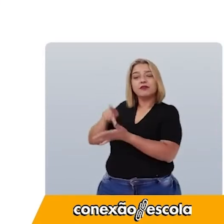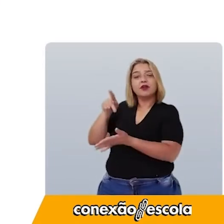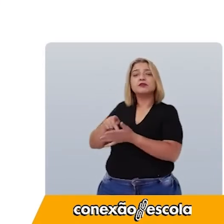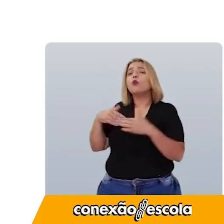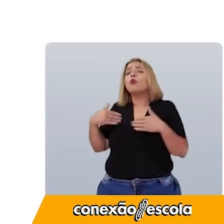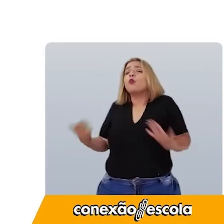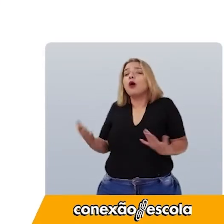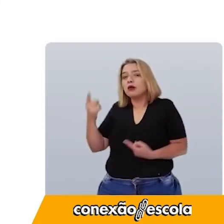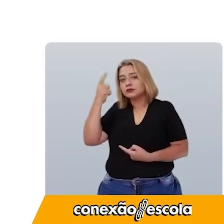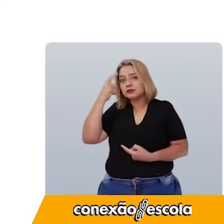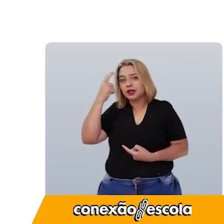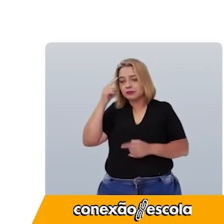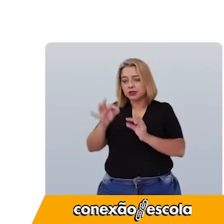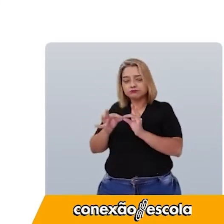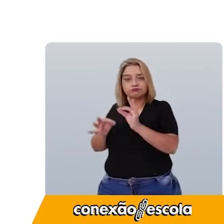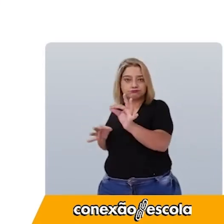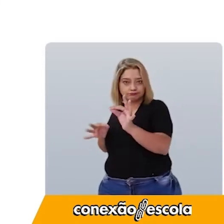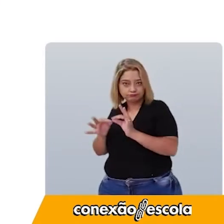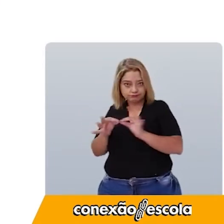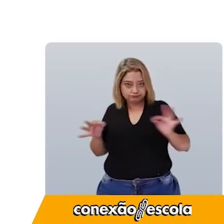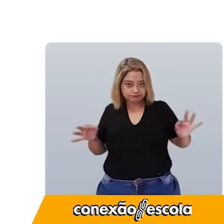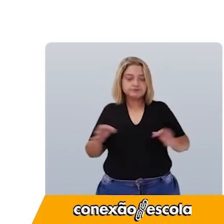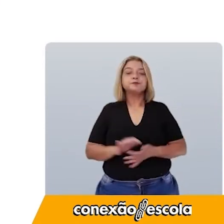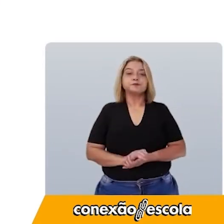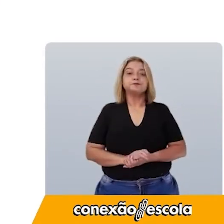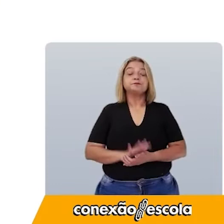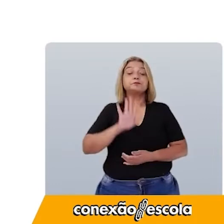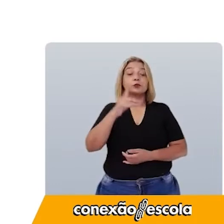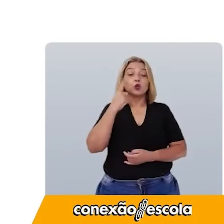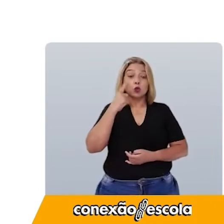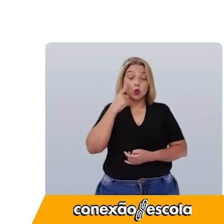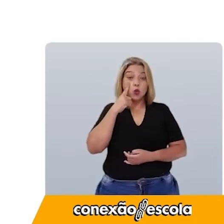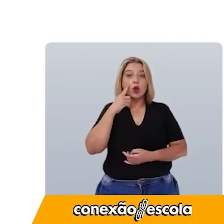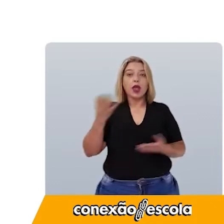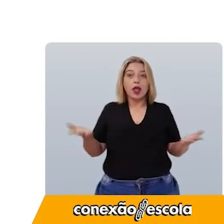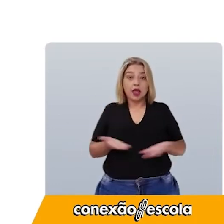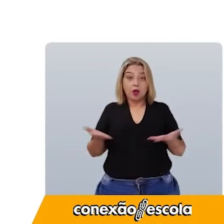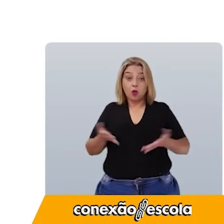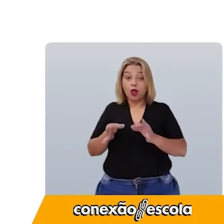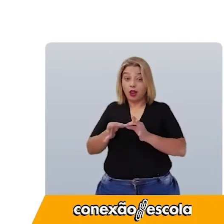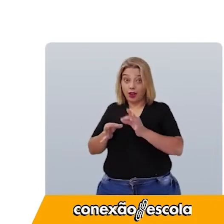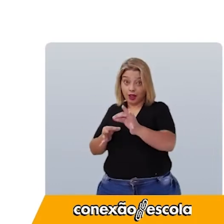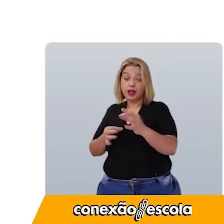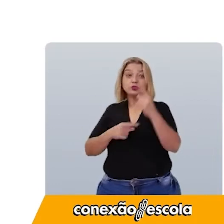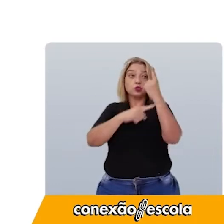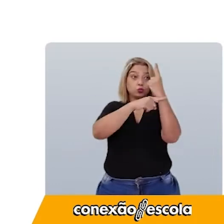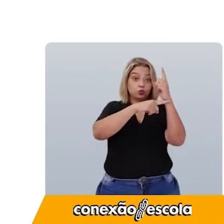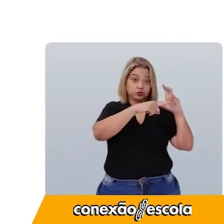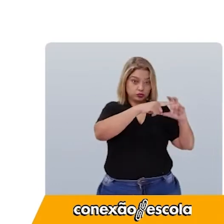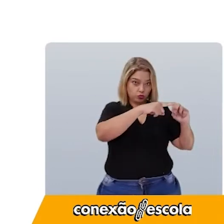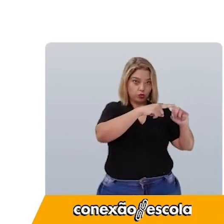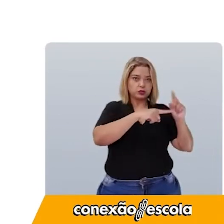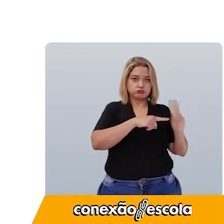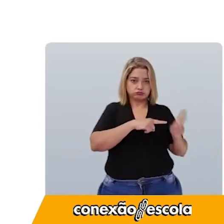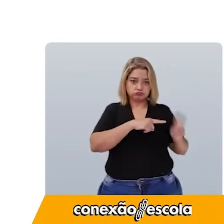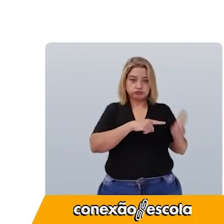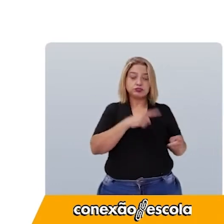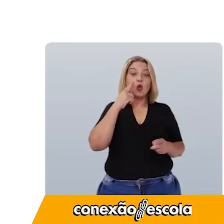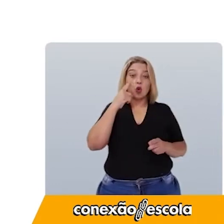transformar as medidas dos lados. Ainda de 1 para 50. A largura será 4 vezes